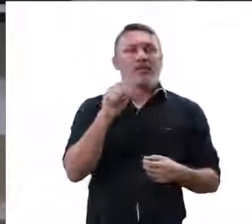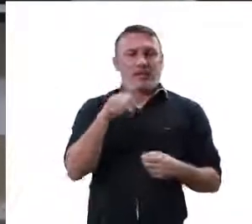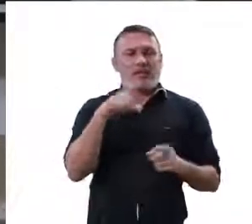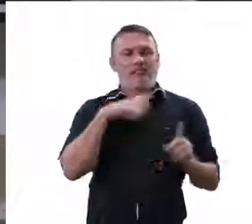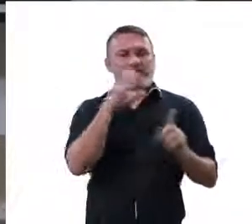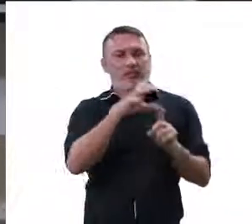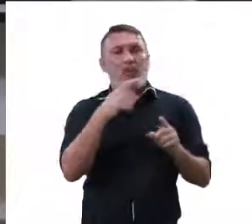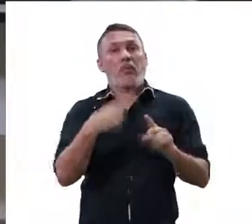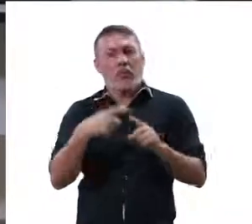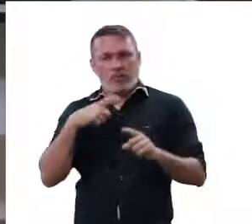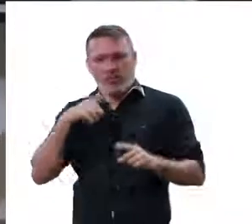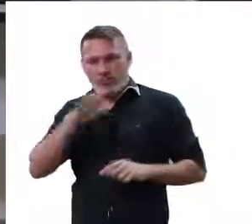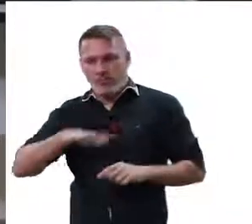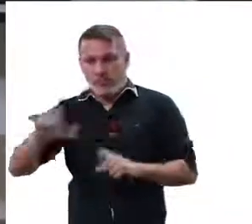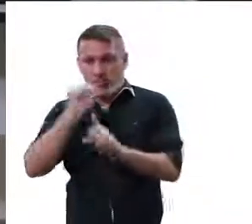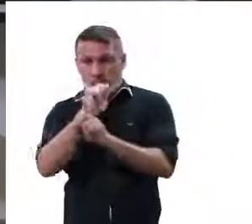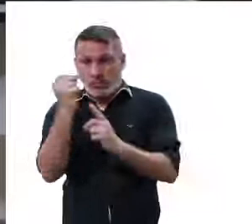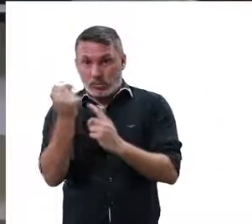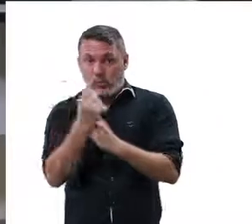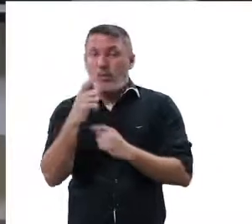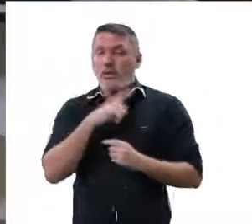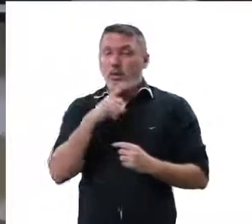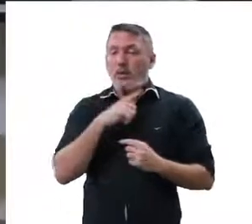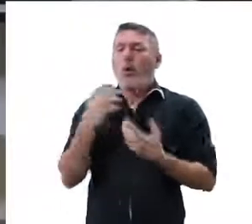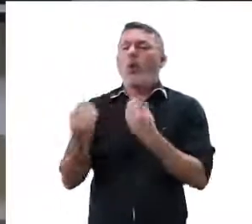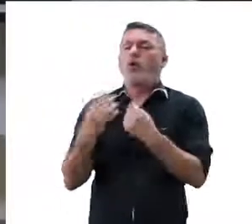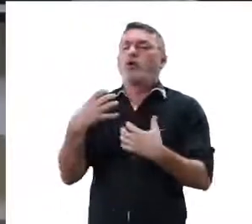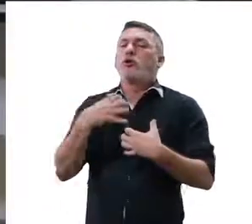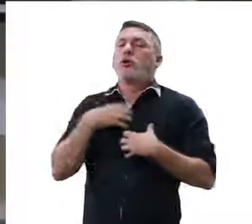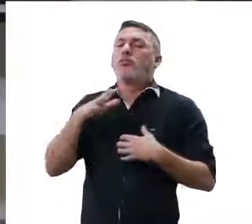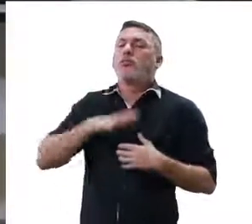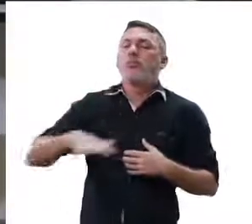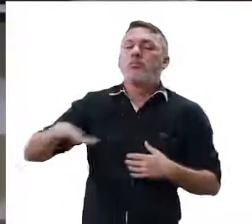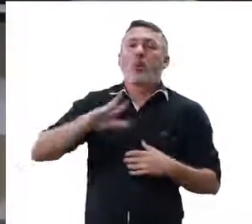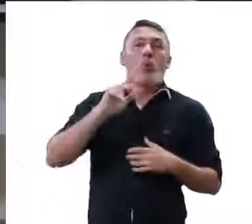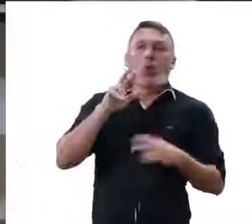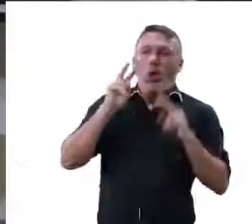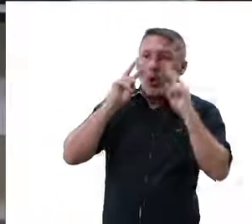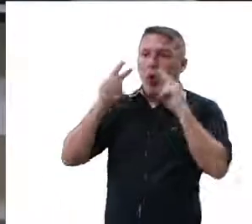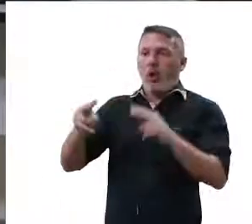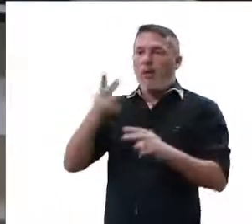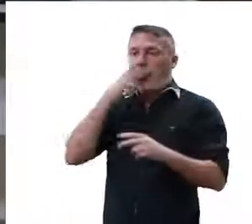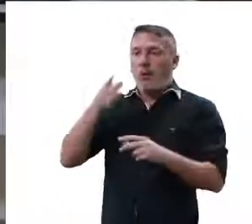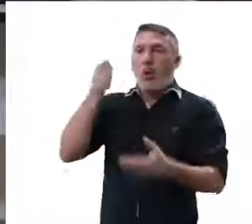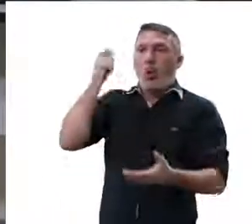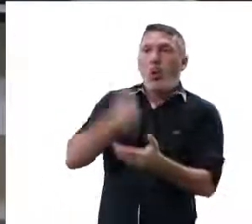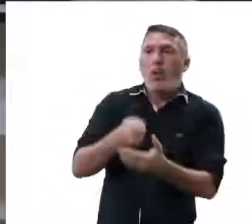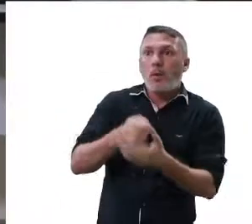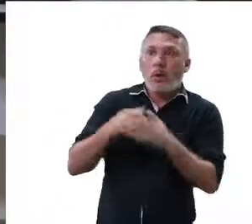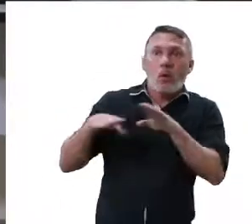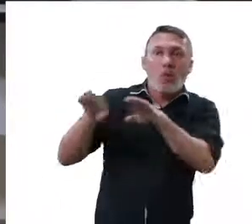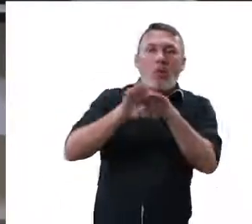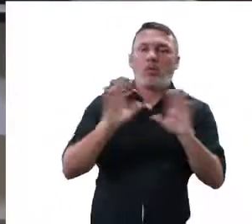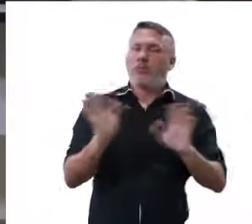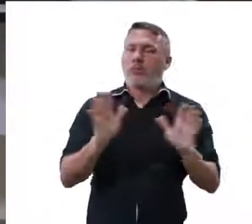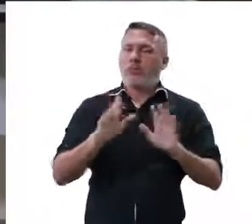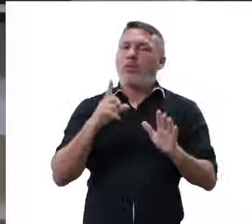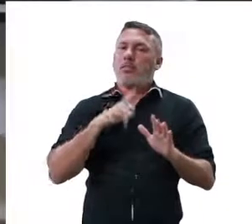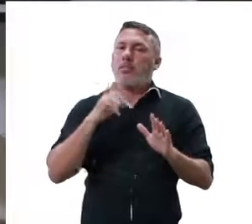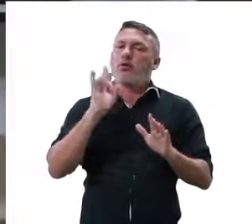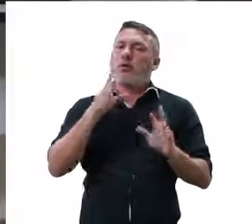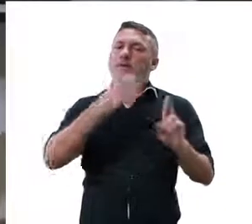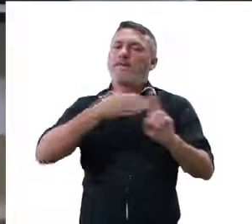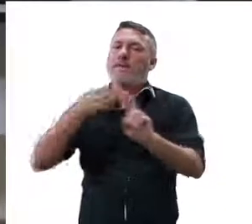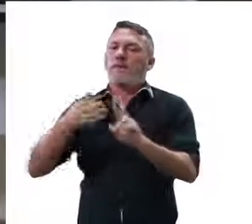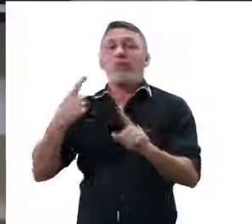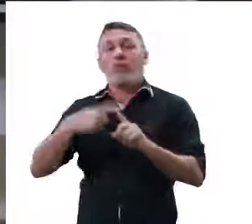você tem uma condição, né? Essa condição não deve ser interpretada como determinismo, tá?